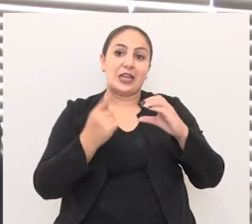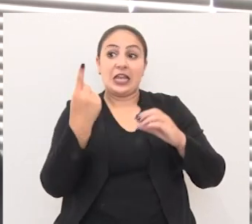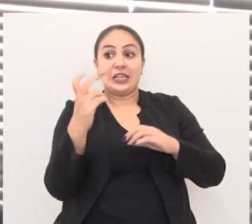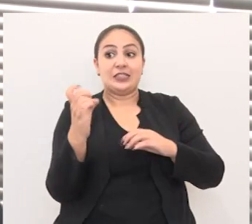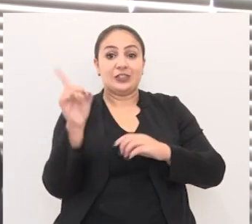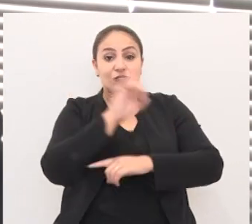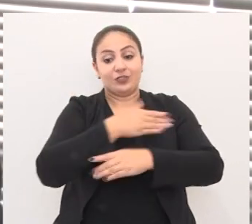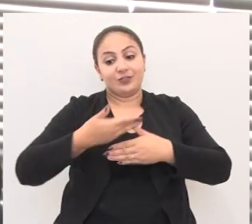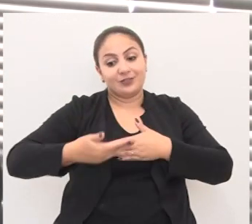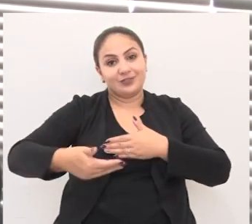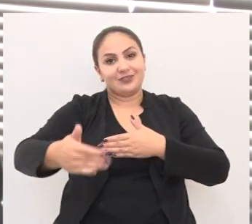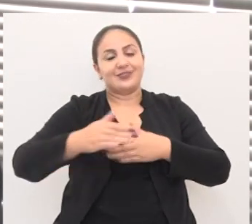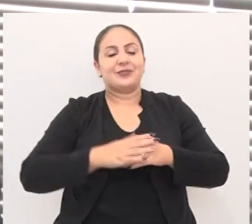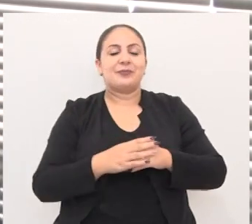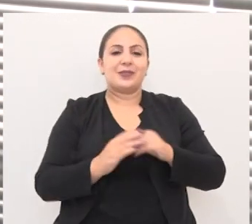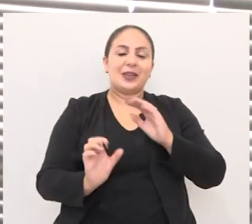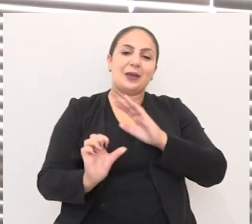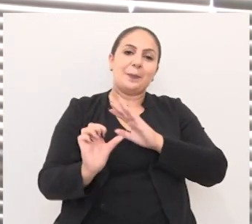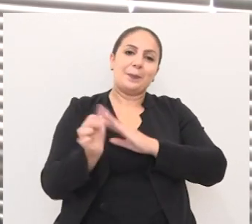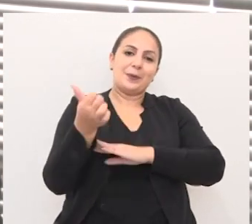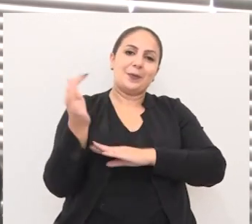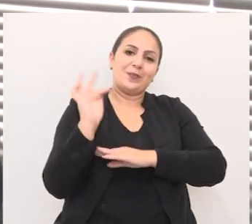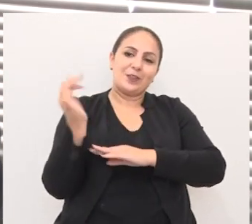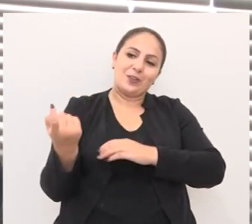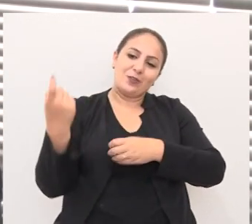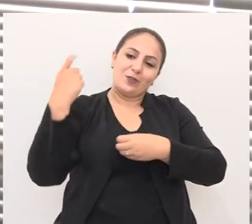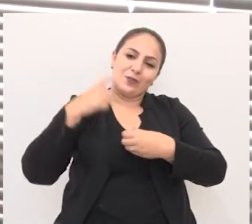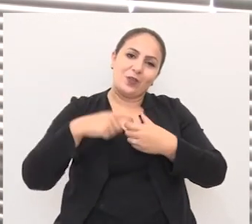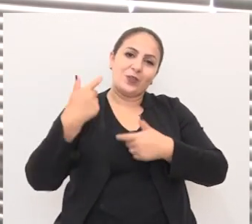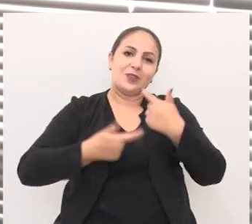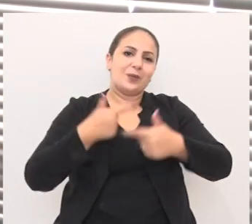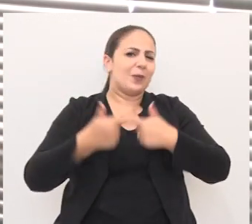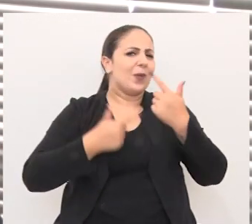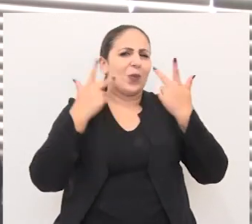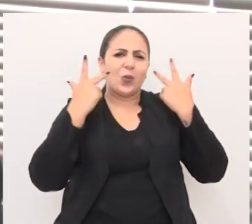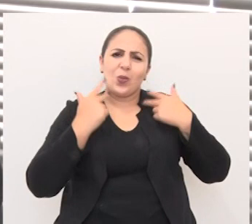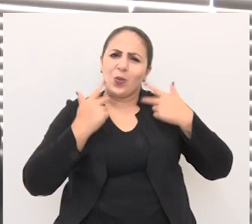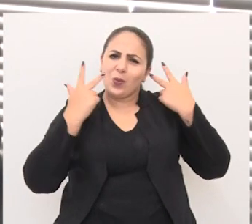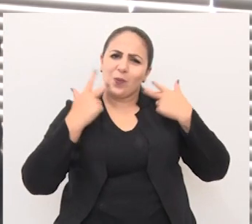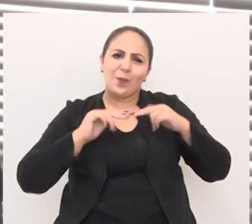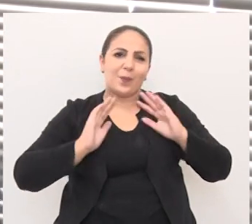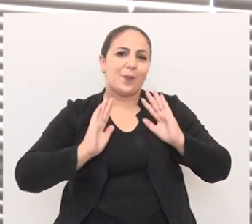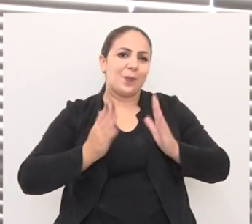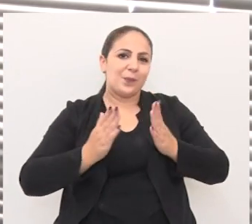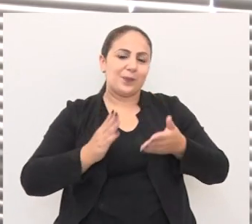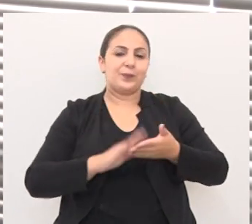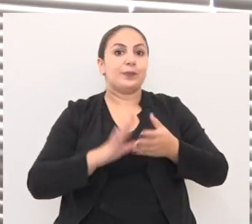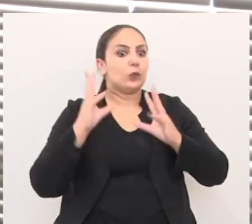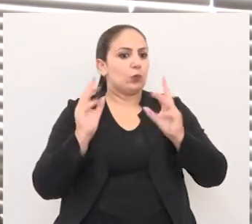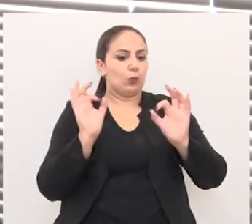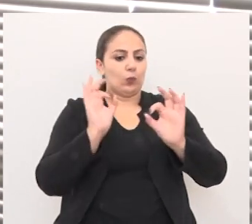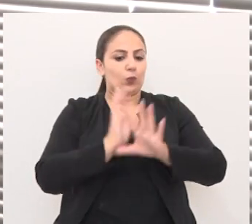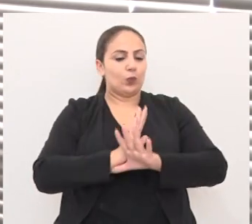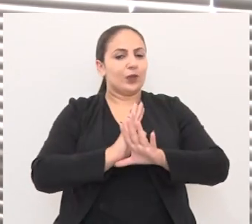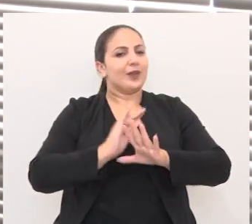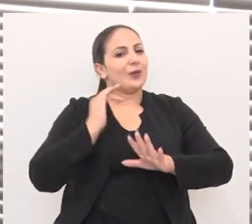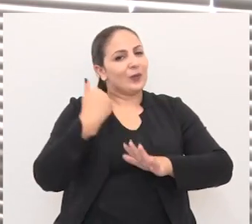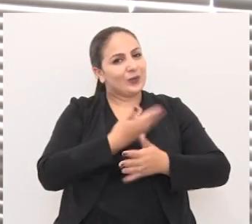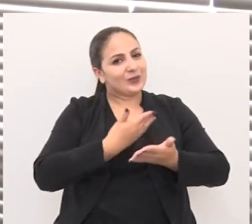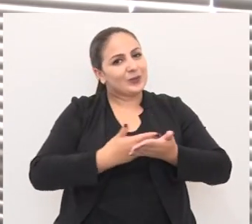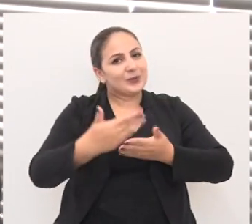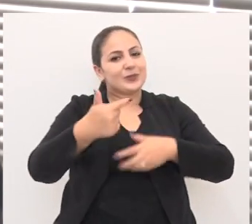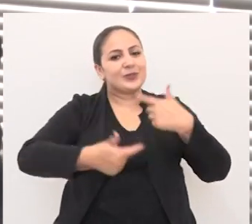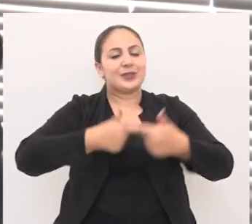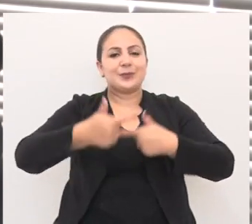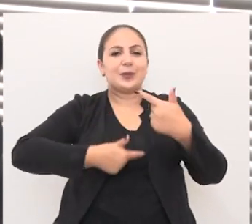15 dias. E aí, a partir de 1º de fevereiro, já retomamos os trabalhos normais, aí, já com tudo preparado já para nós fazer